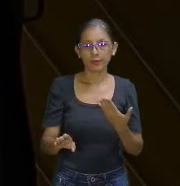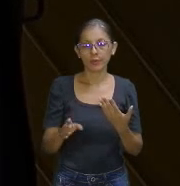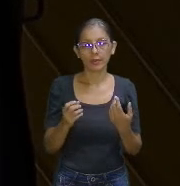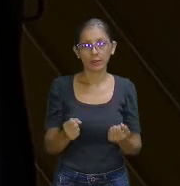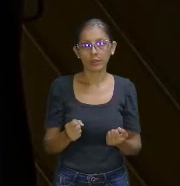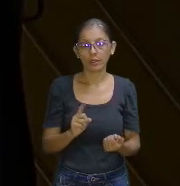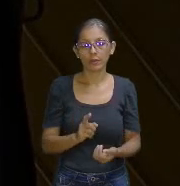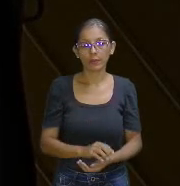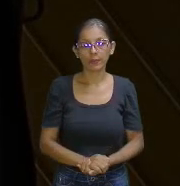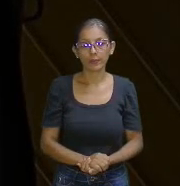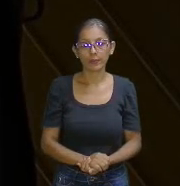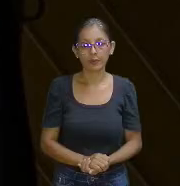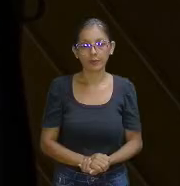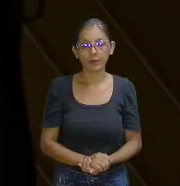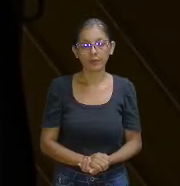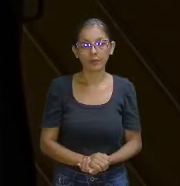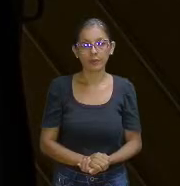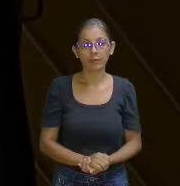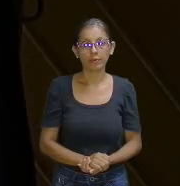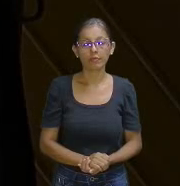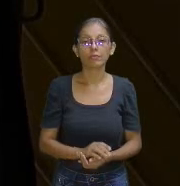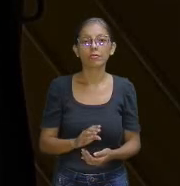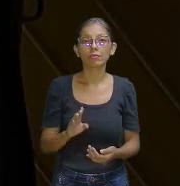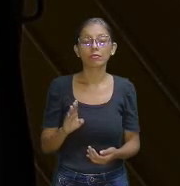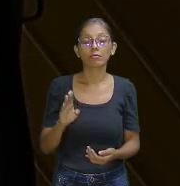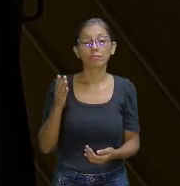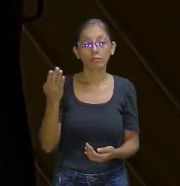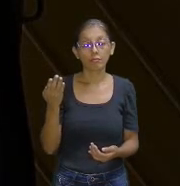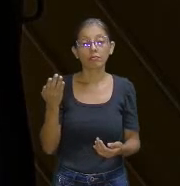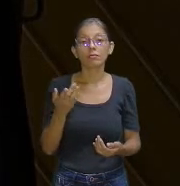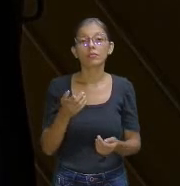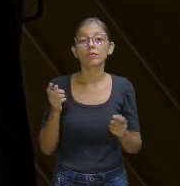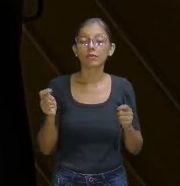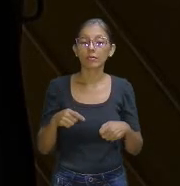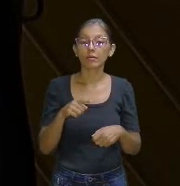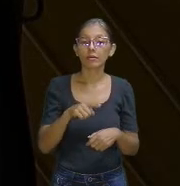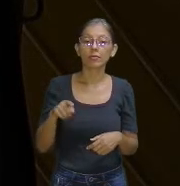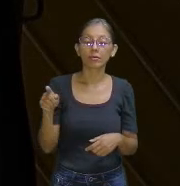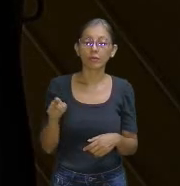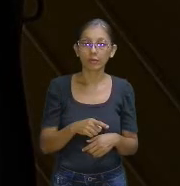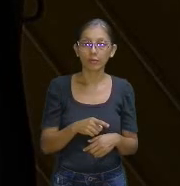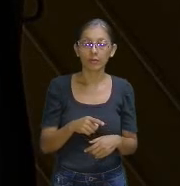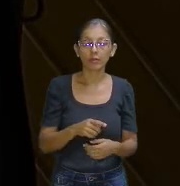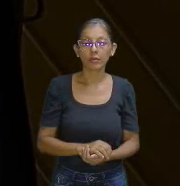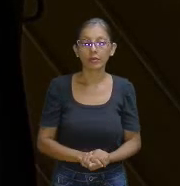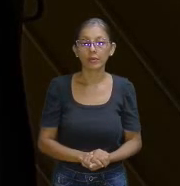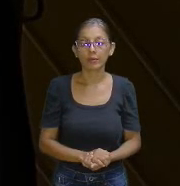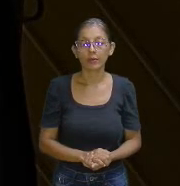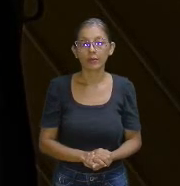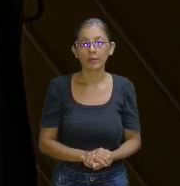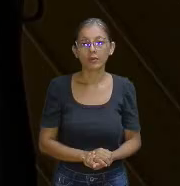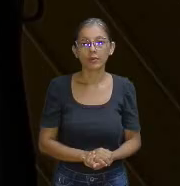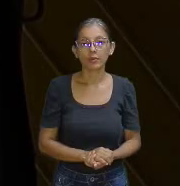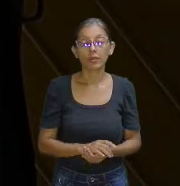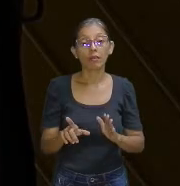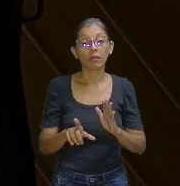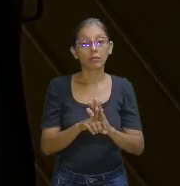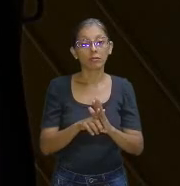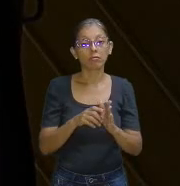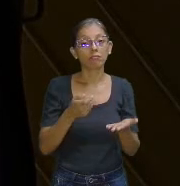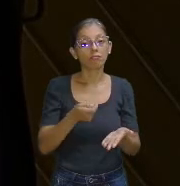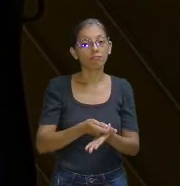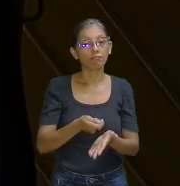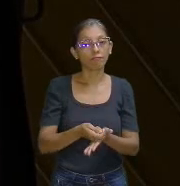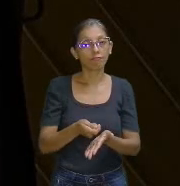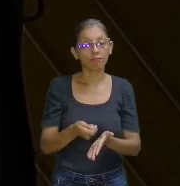argumentação. A exclusão da candidatura fictícia pode, juridicamente, comprometer a proporcionalidade mínima exigida pela legislação eleitoral.